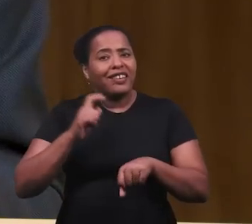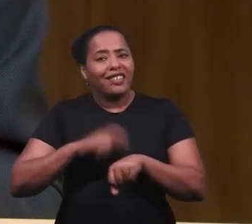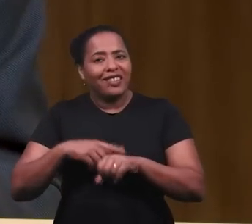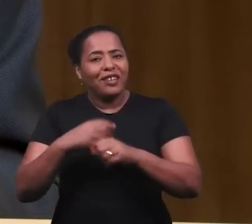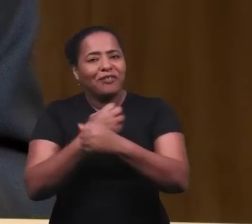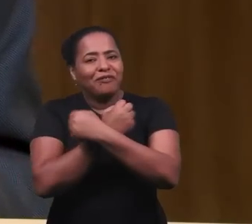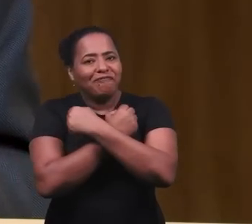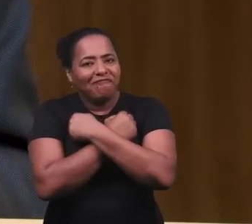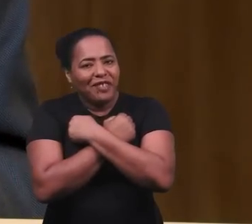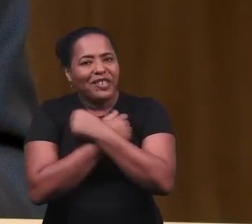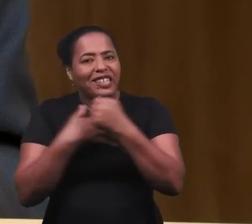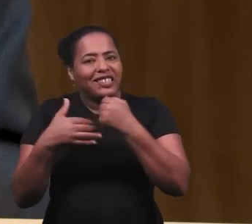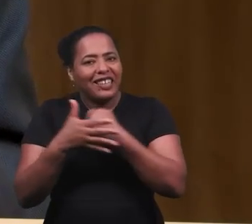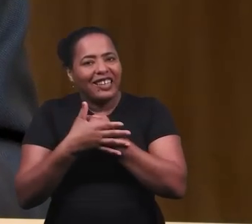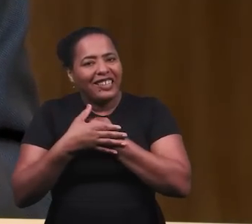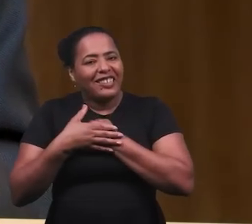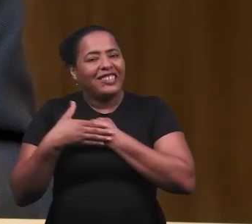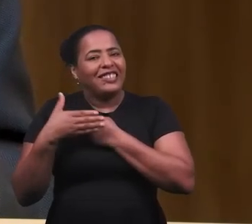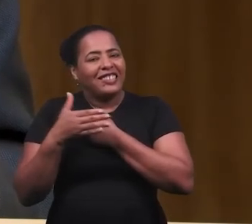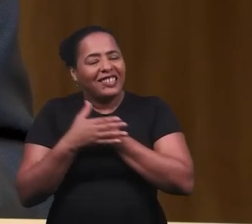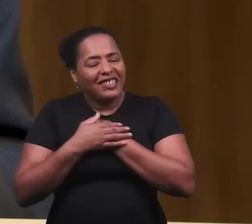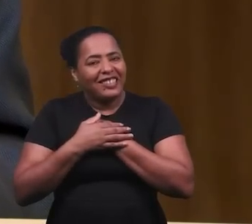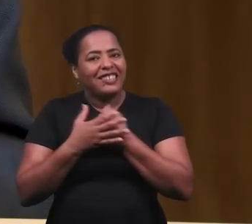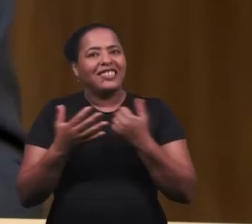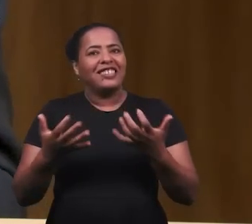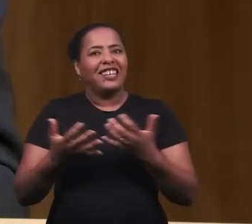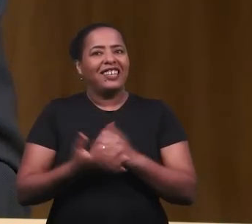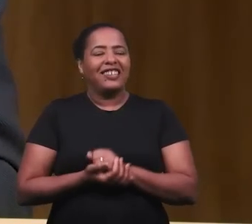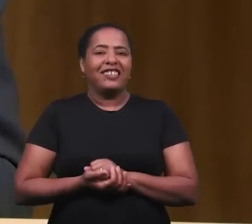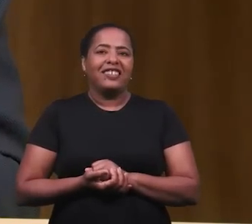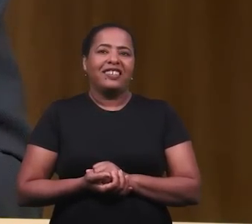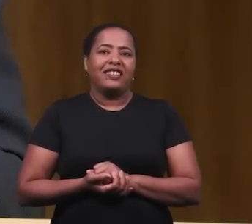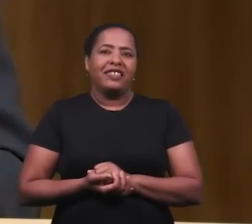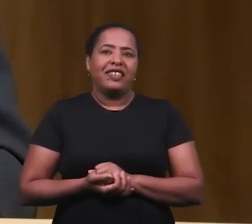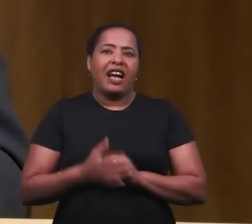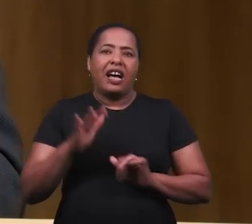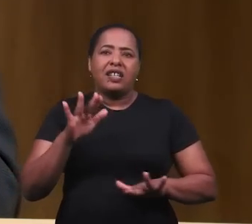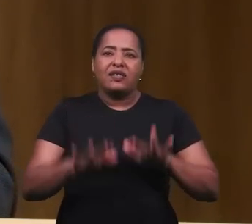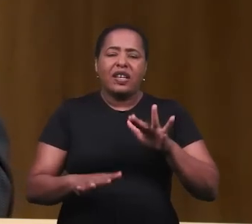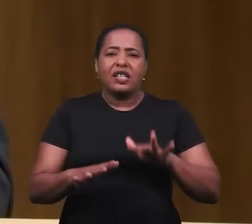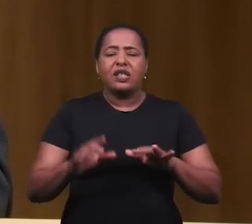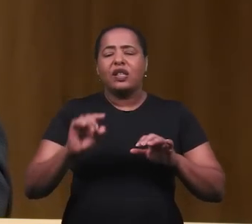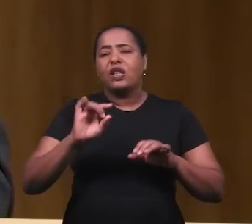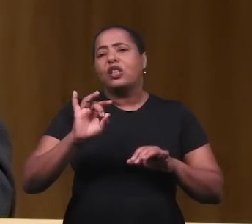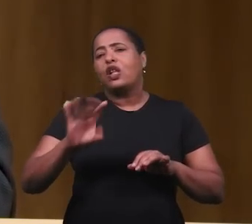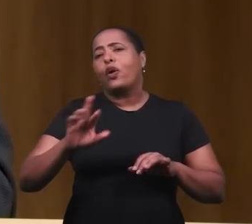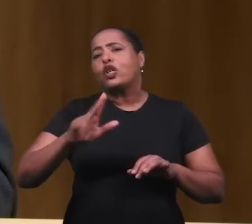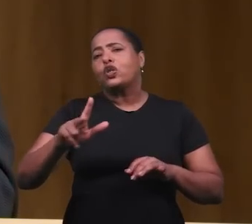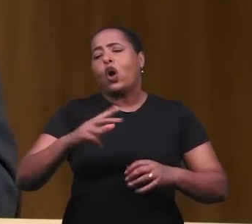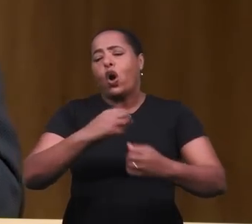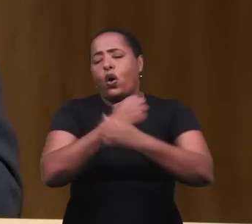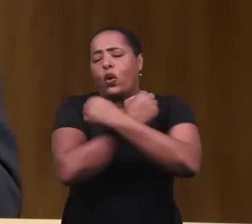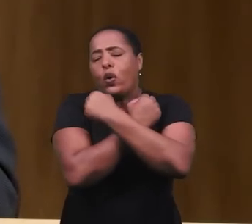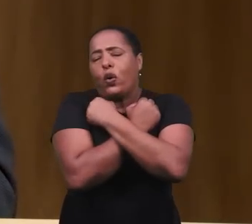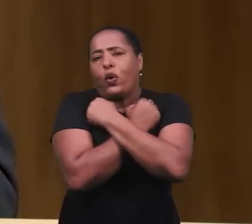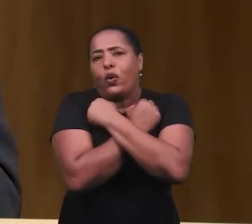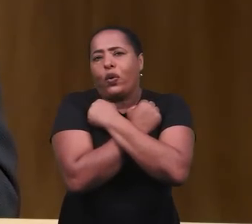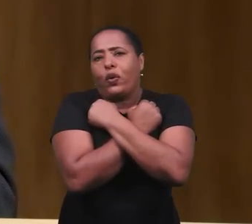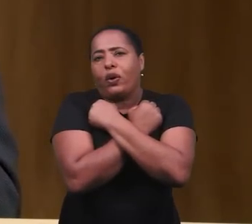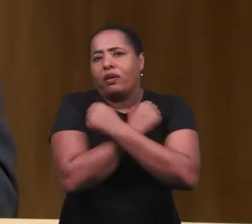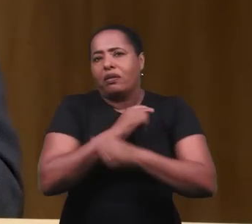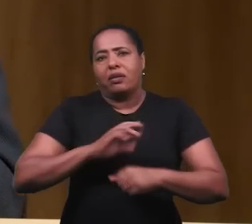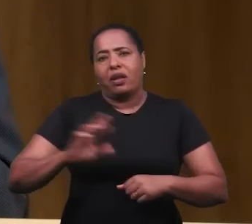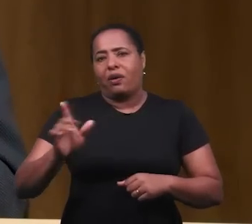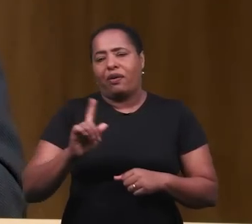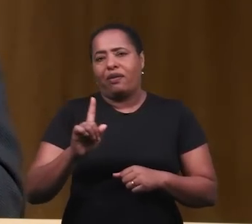tem que dar um abraço. Que ele não é de dar um abraço. Lógico que o abraço, né, Roger, às vezes não é somente um abraço físico.